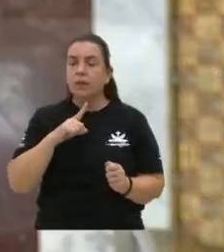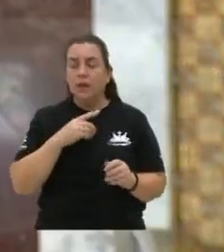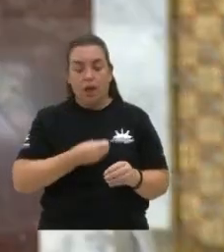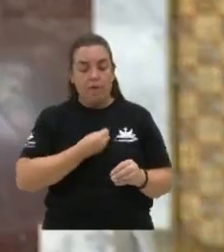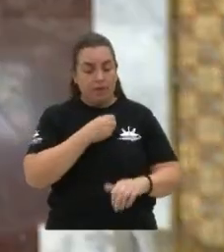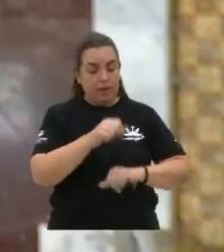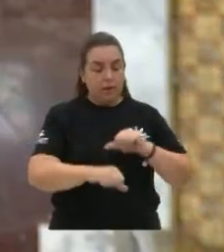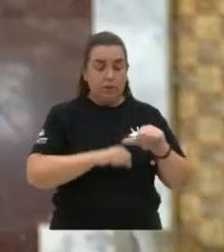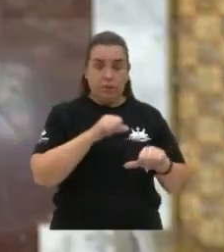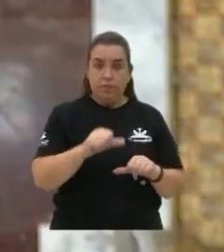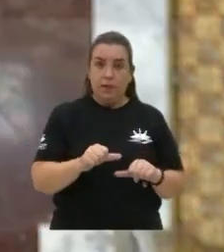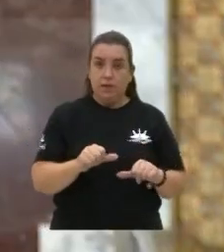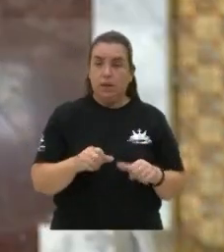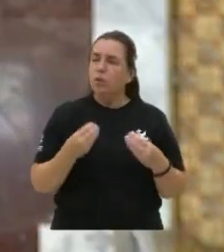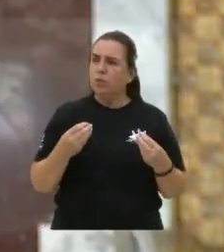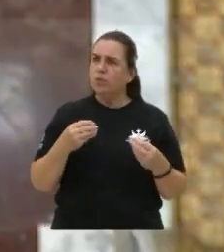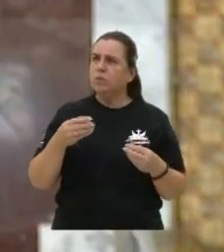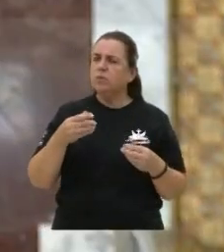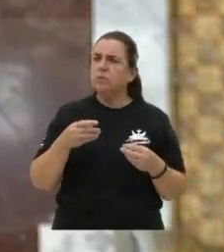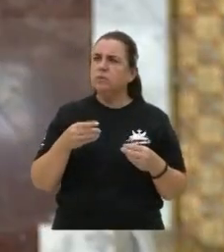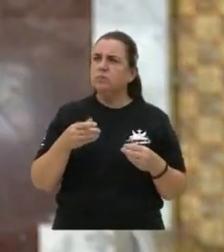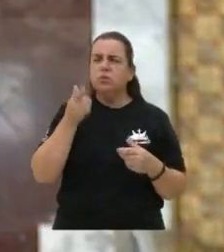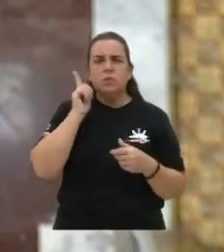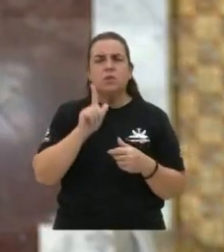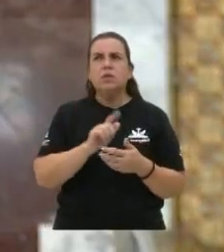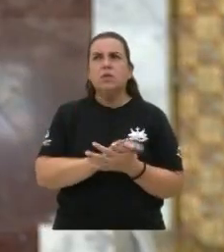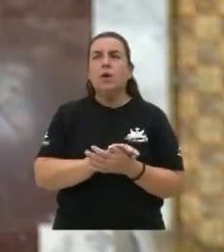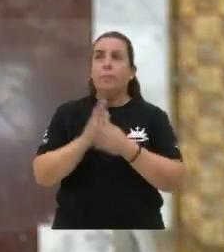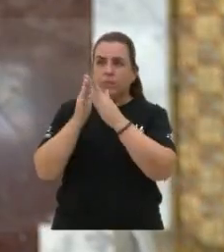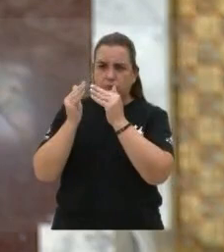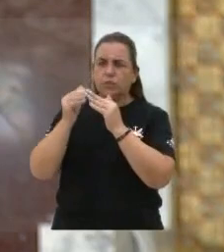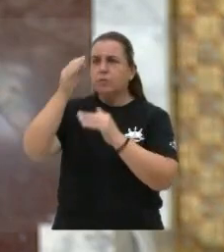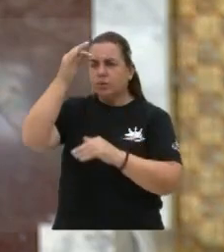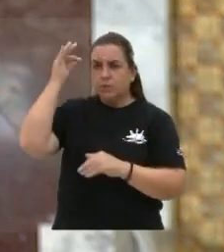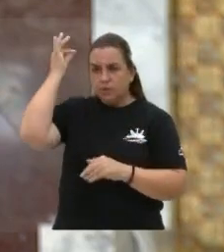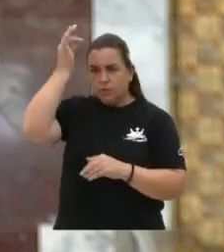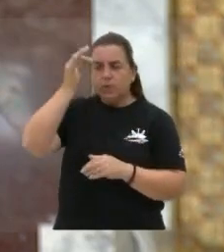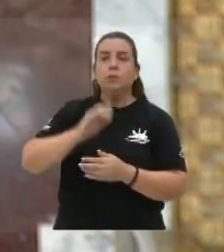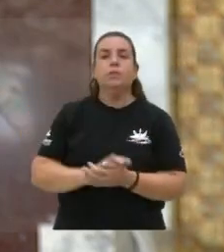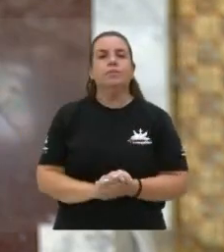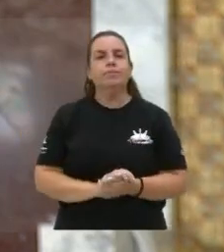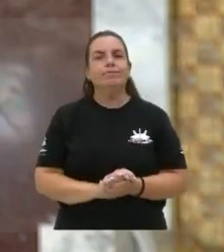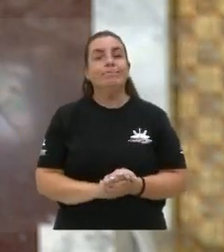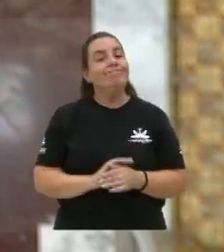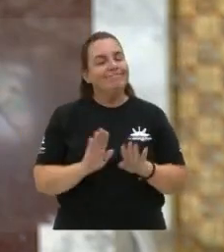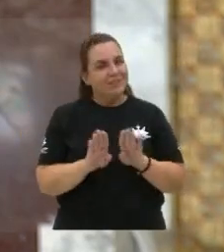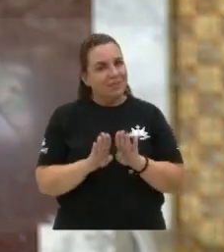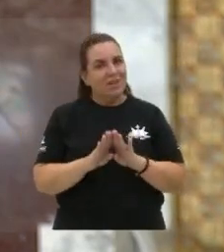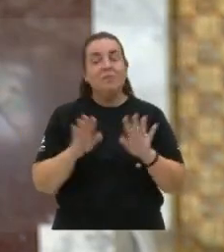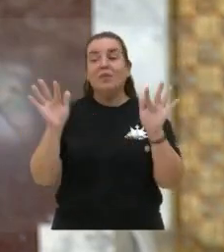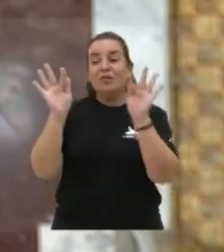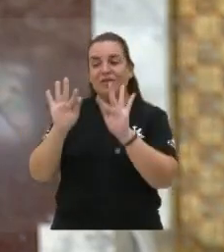e transformada. E lembrando, feliz aquela que acreditou.